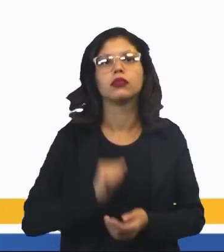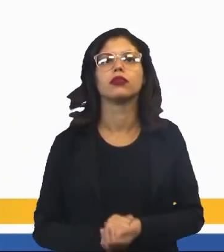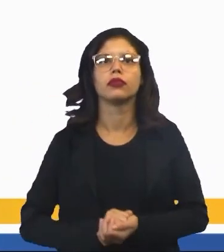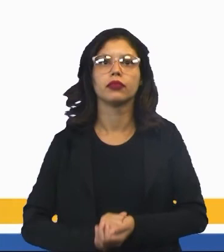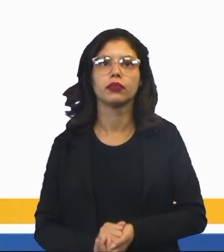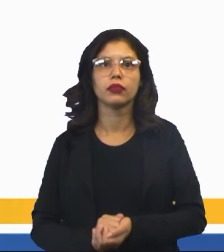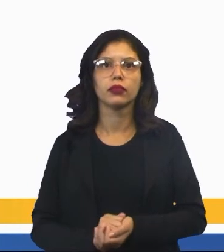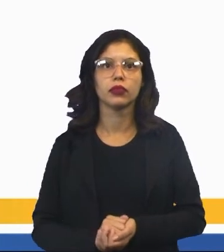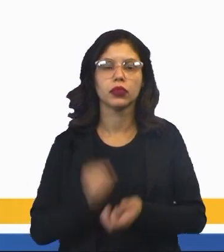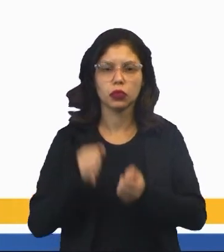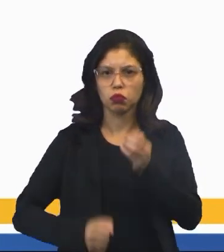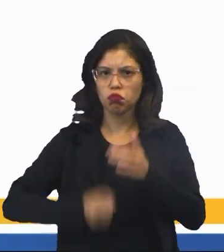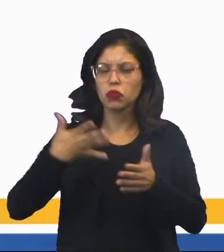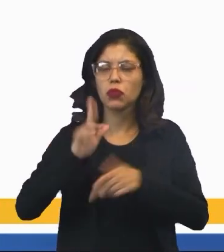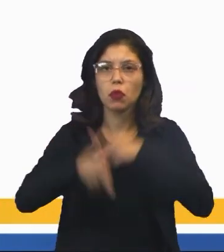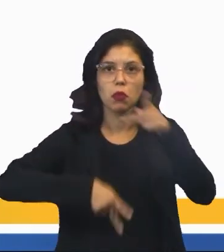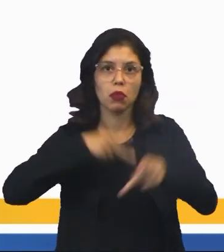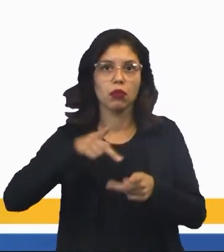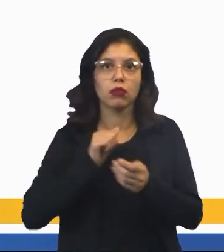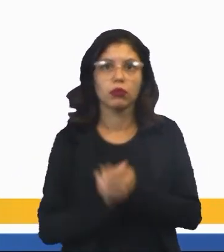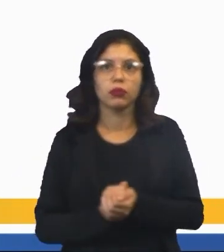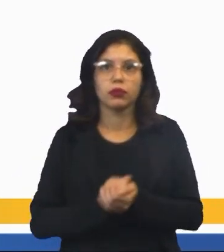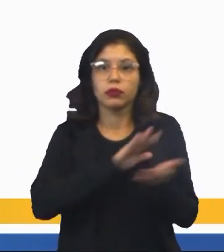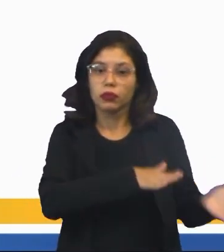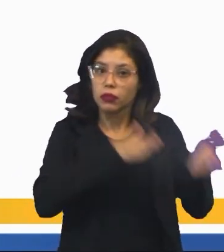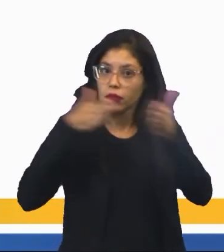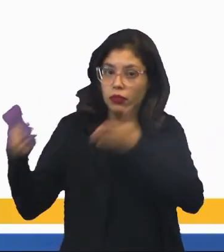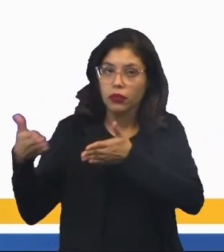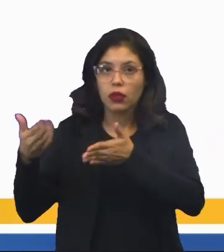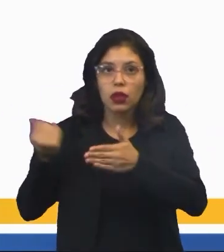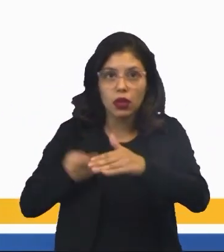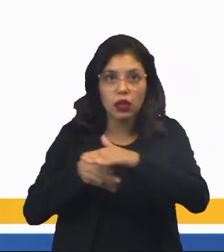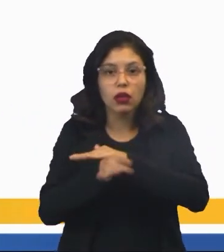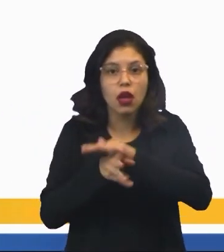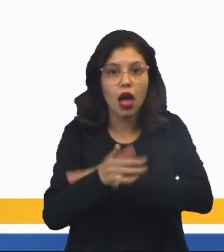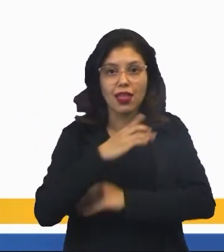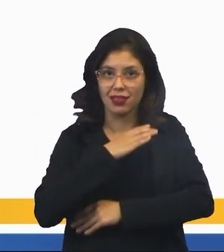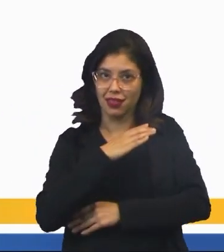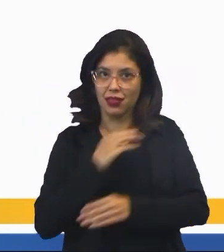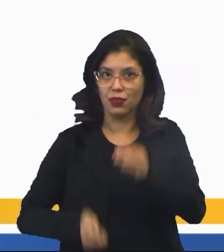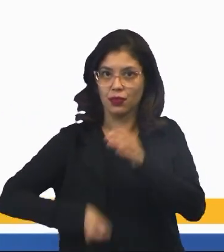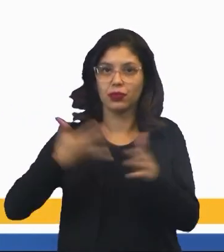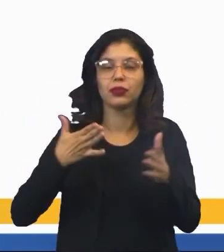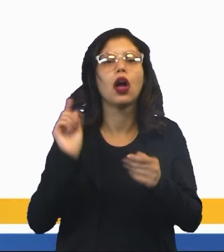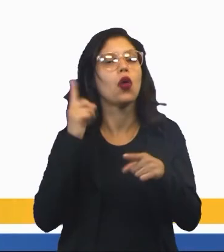O contingente populacional que passa a ingressar nas cidades